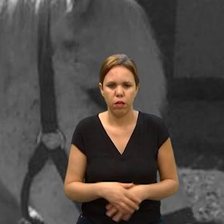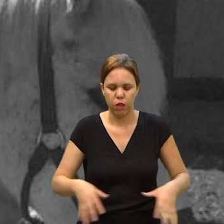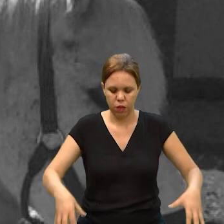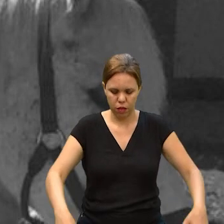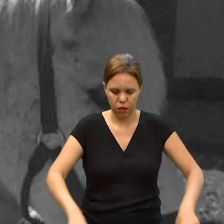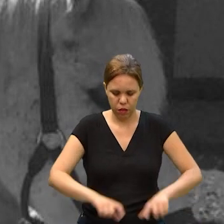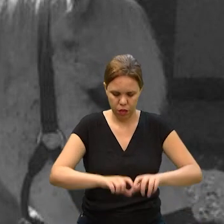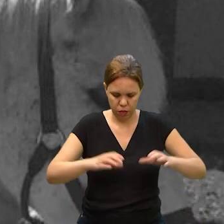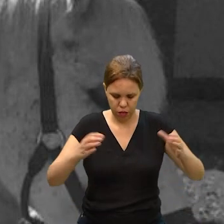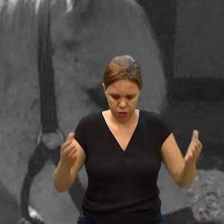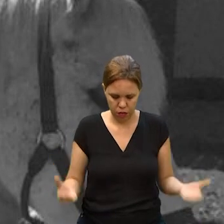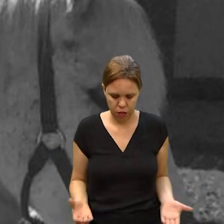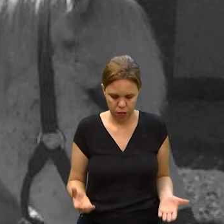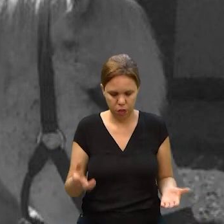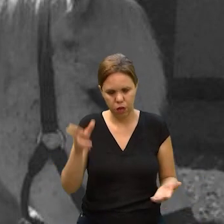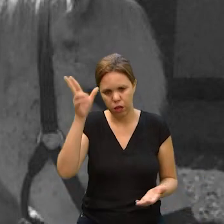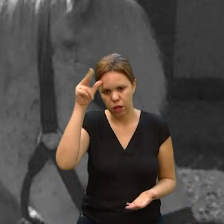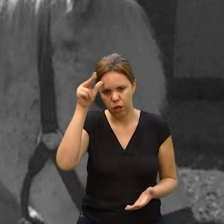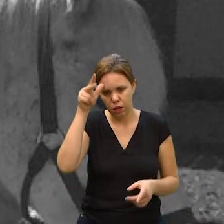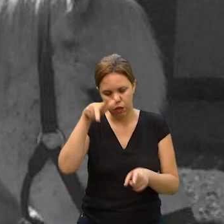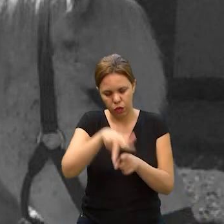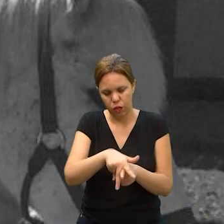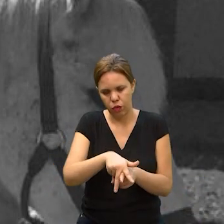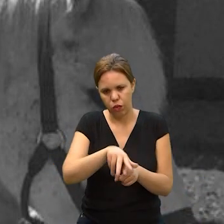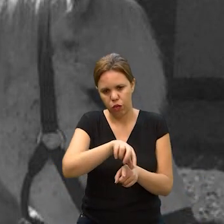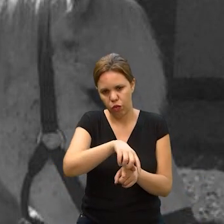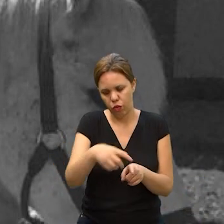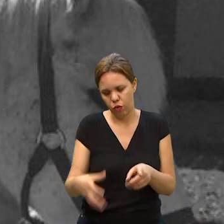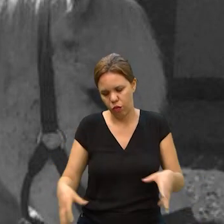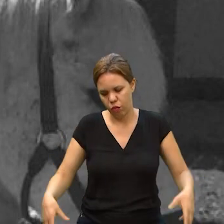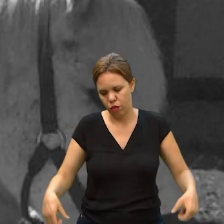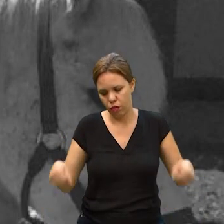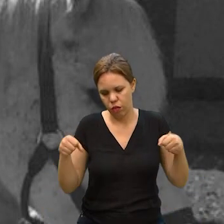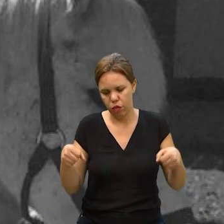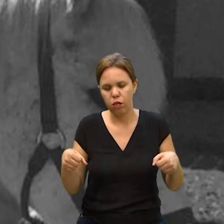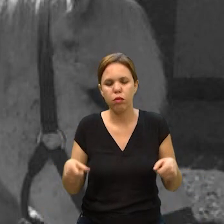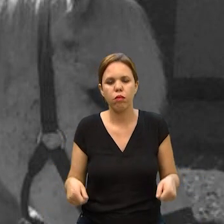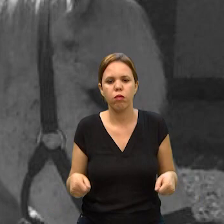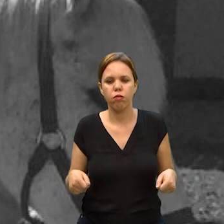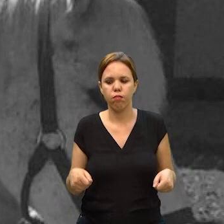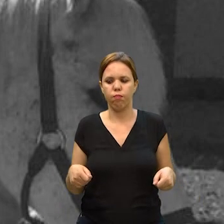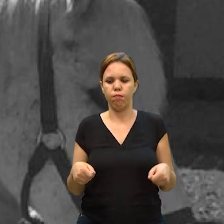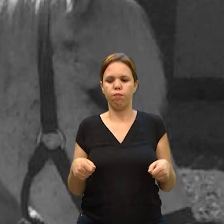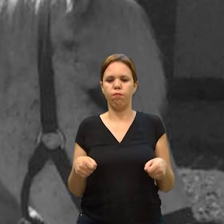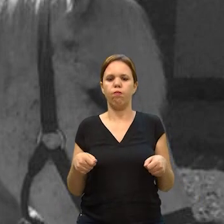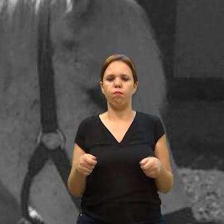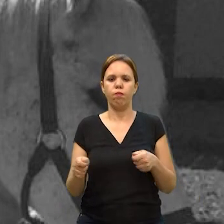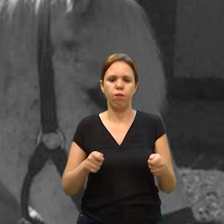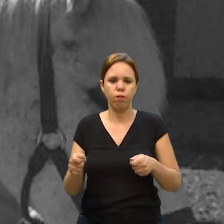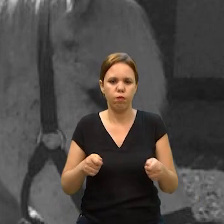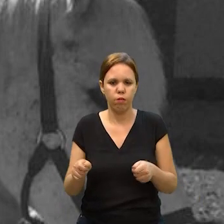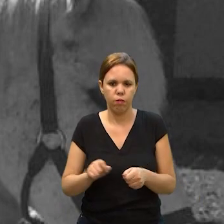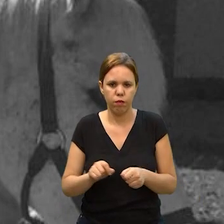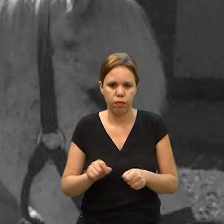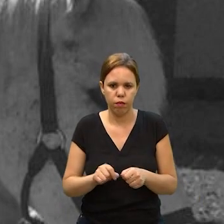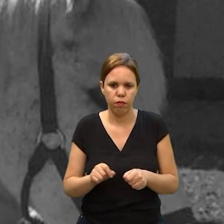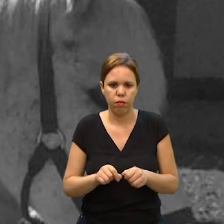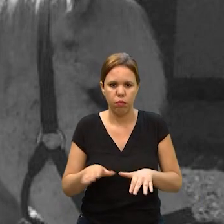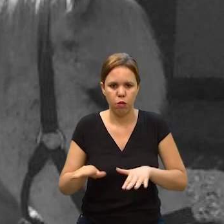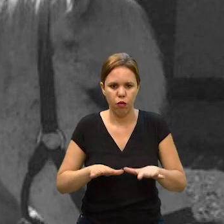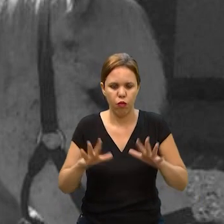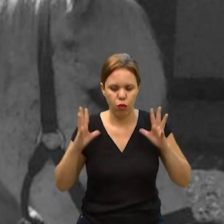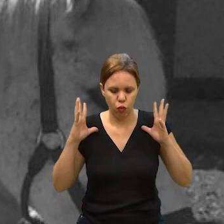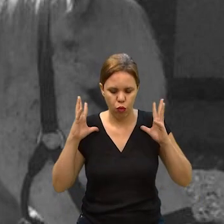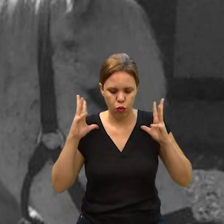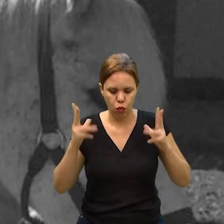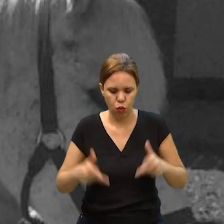da sela do cavalo, que faz com que ela automaticamente venha para trás. A ecoterapia, ela